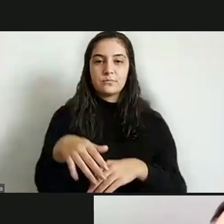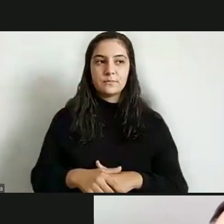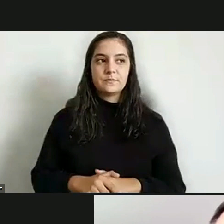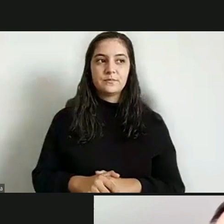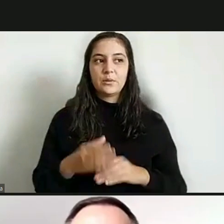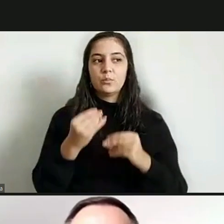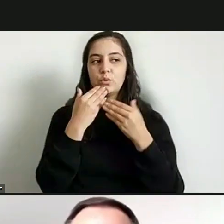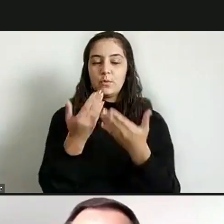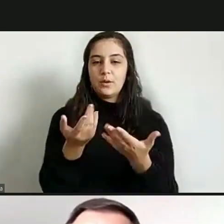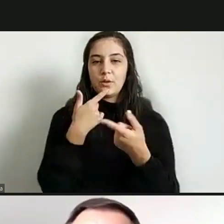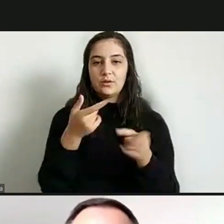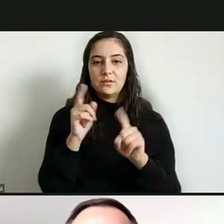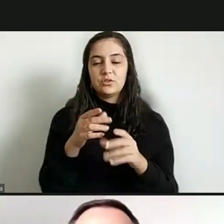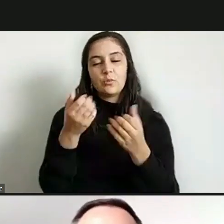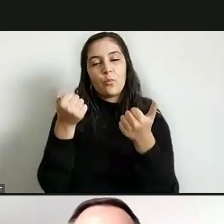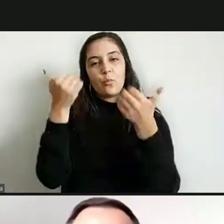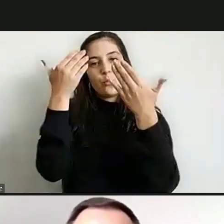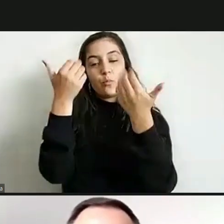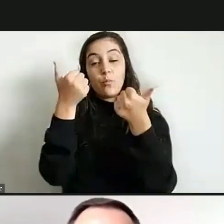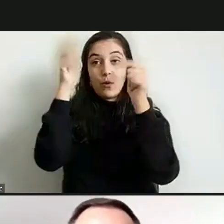Obrigada novamente, um resto de bom dia.